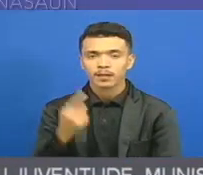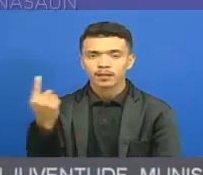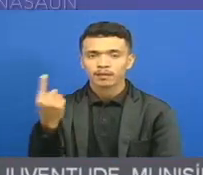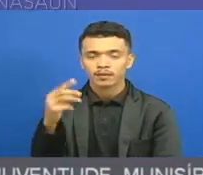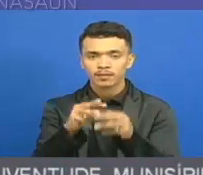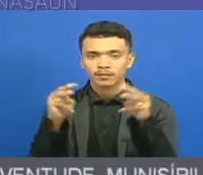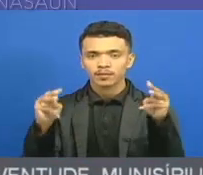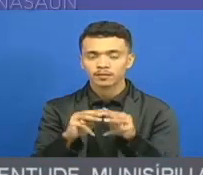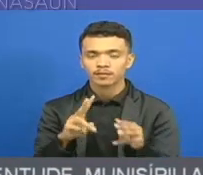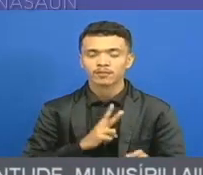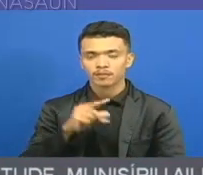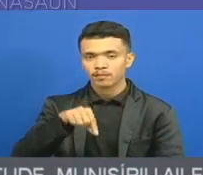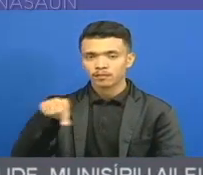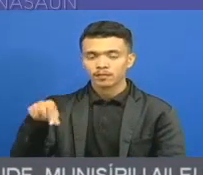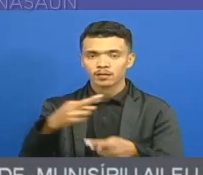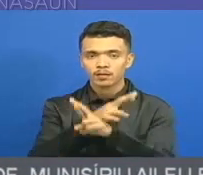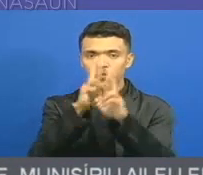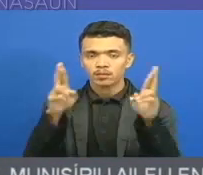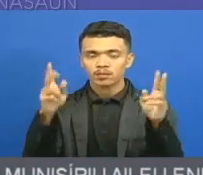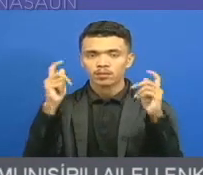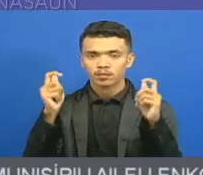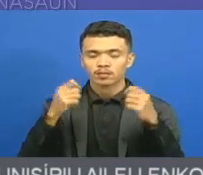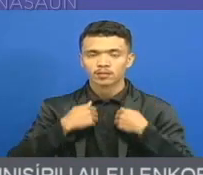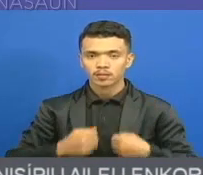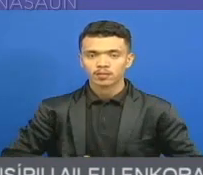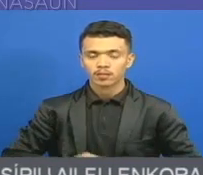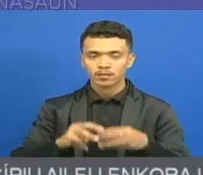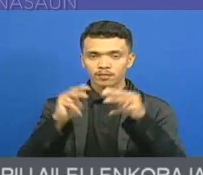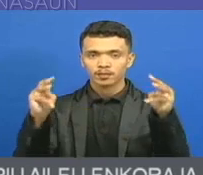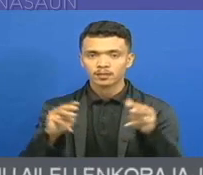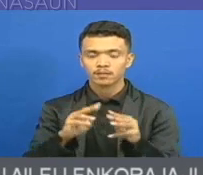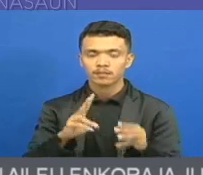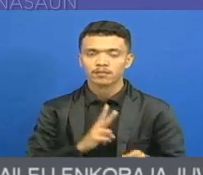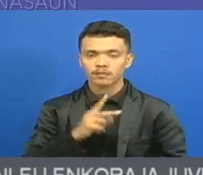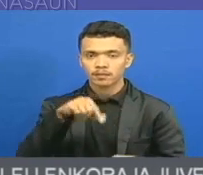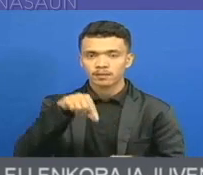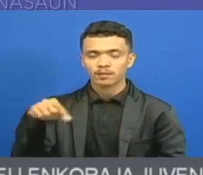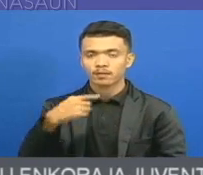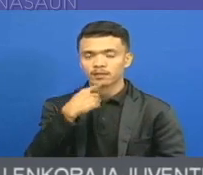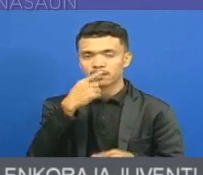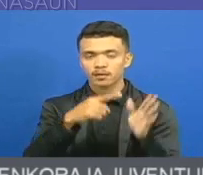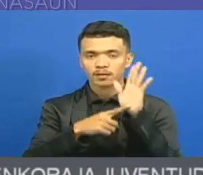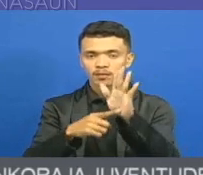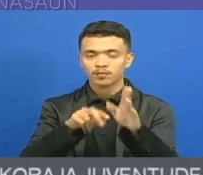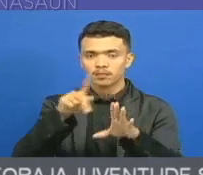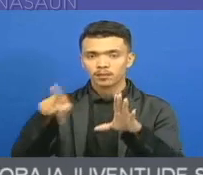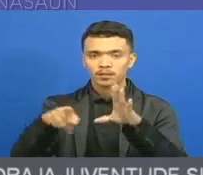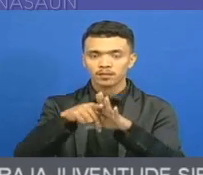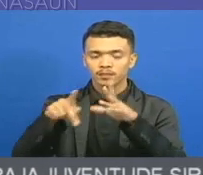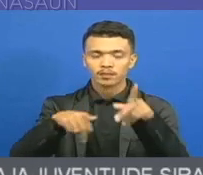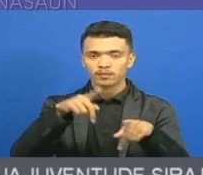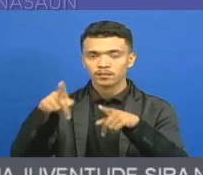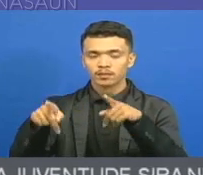Në fati municipiu vi ke ke rezultatu diagnostika saudi municipiu vi ke ke haturu. Participativo comuni dari